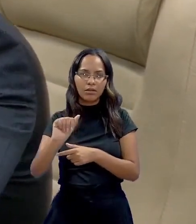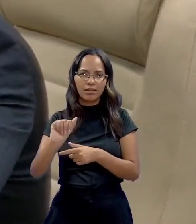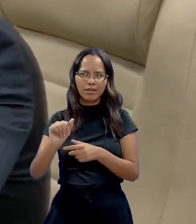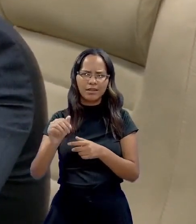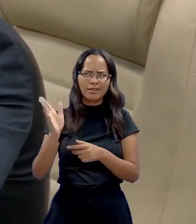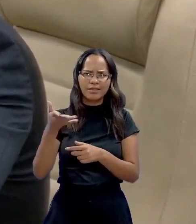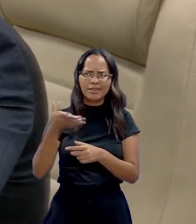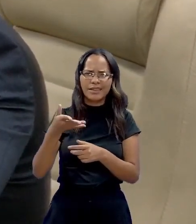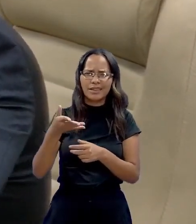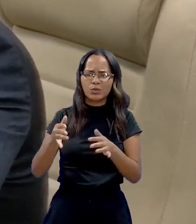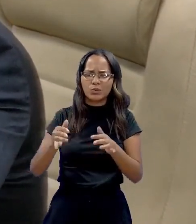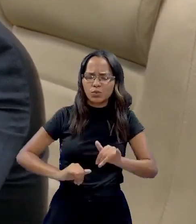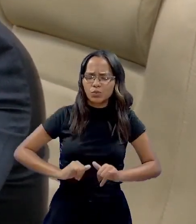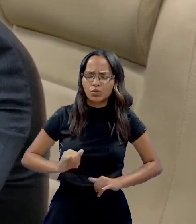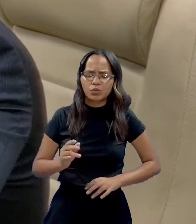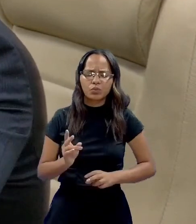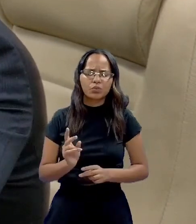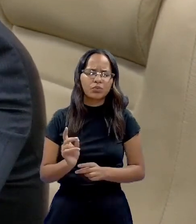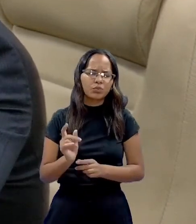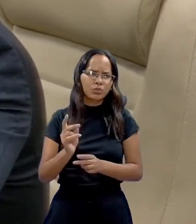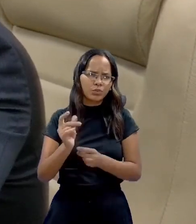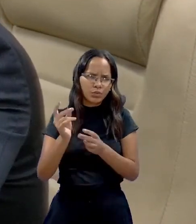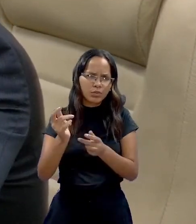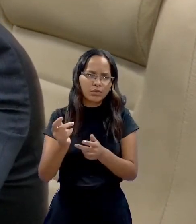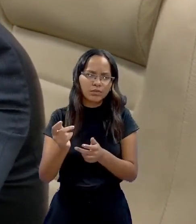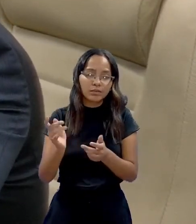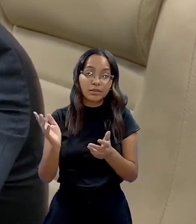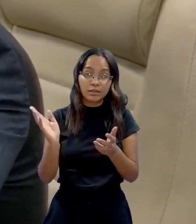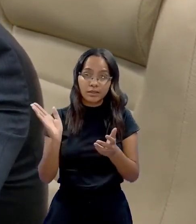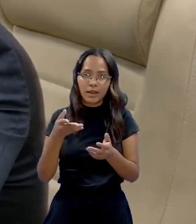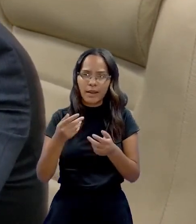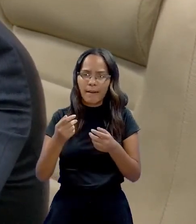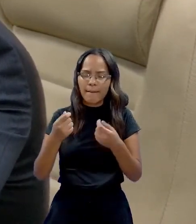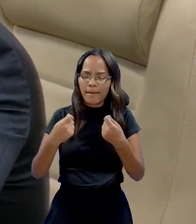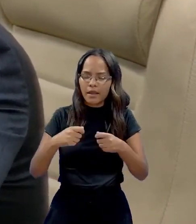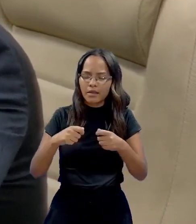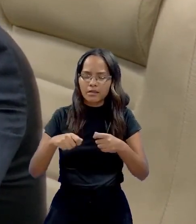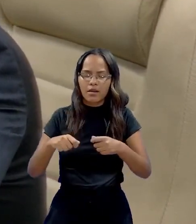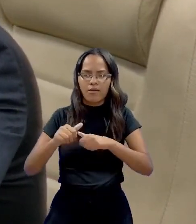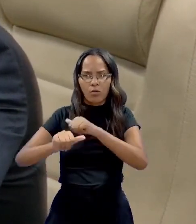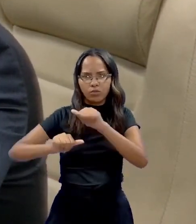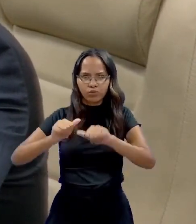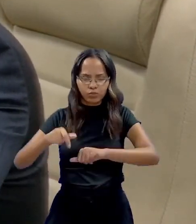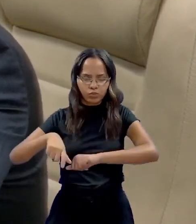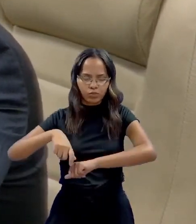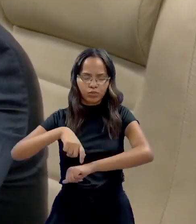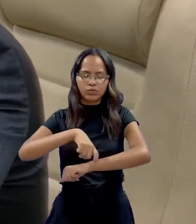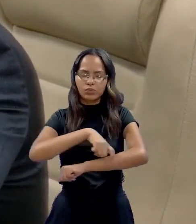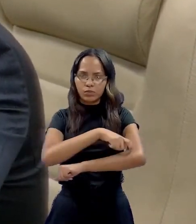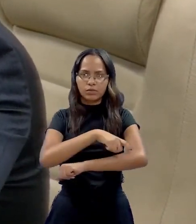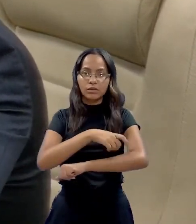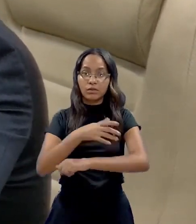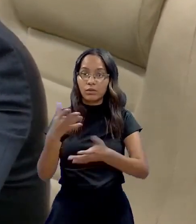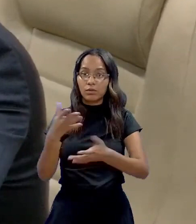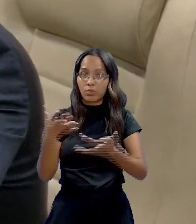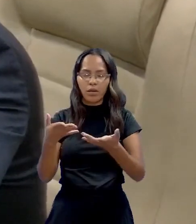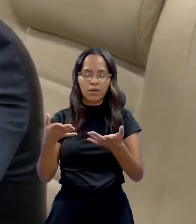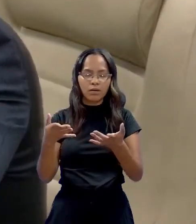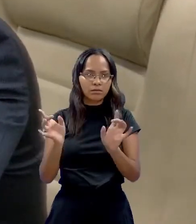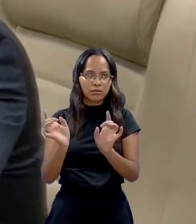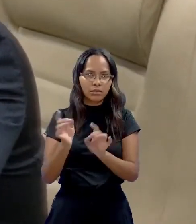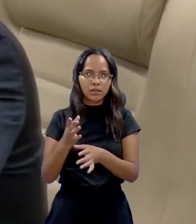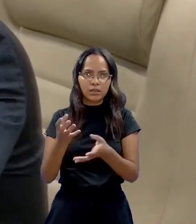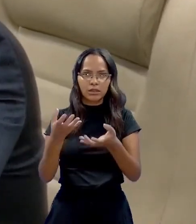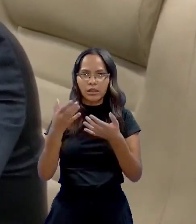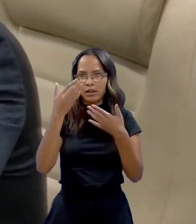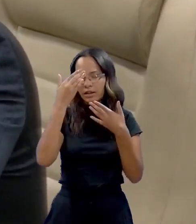em caráter de urgência e emergência ser trocada aquela massa asfáltica ali. Hoje está sendo concluído esse serviço. Quero só agradecer